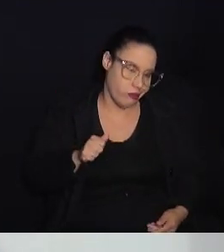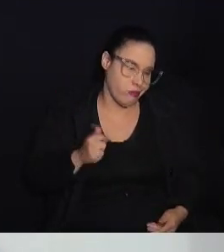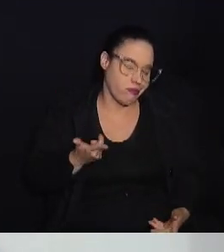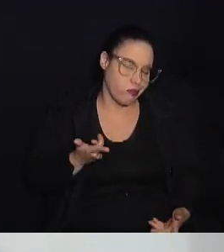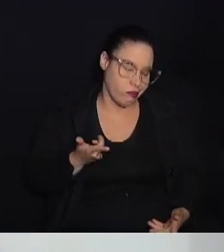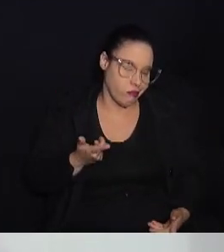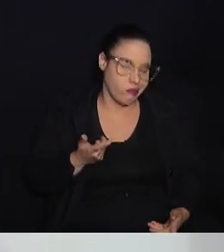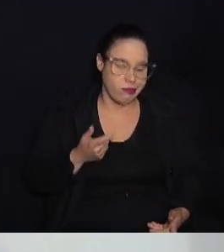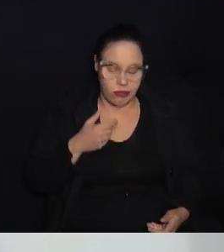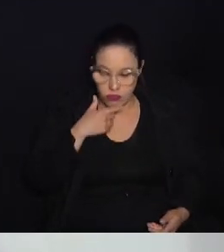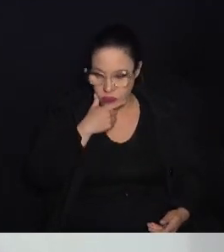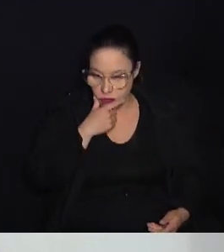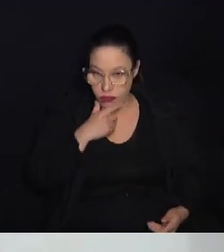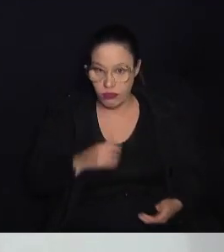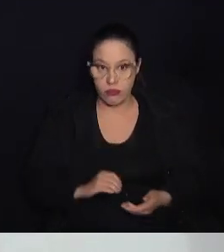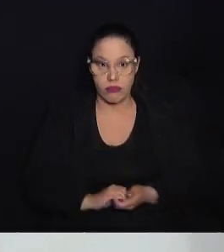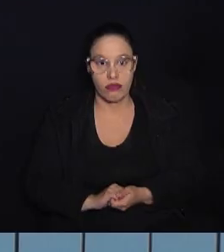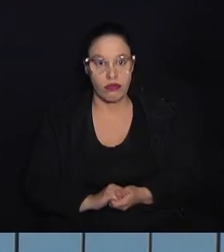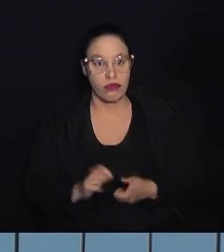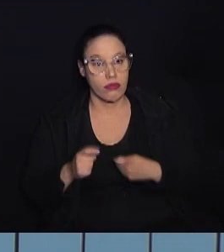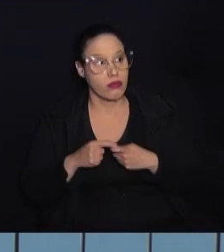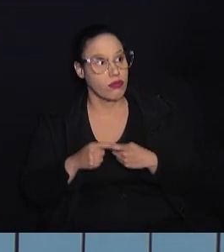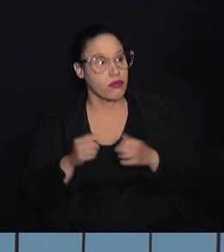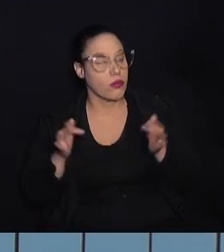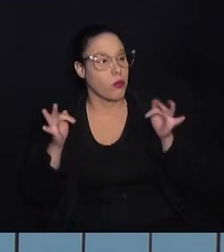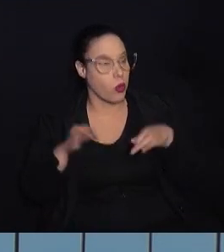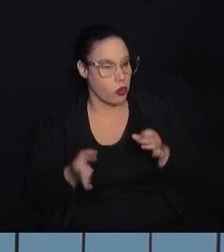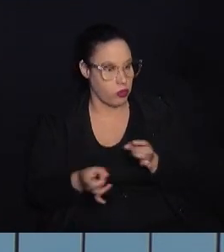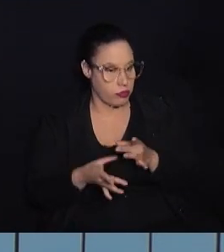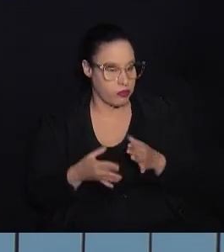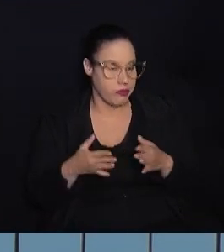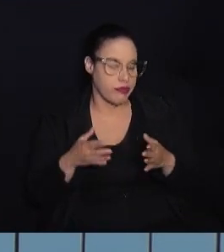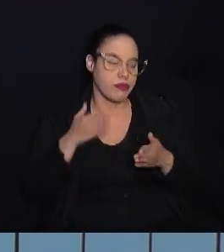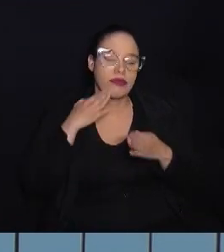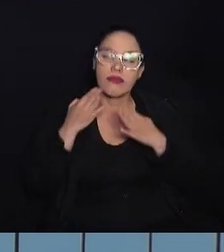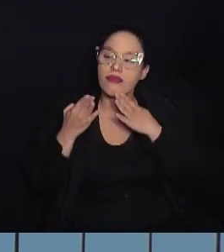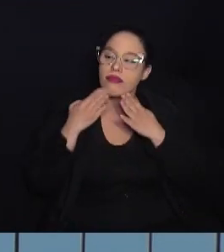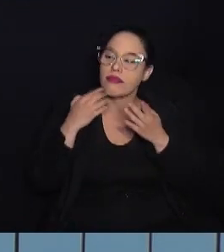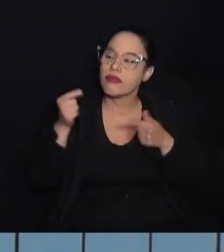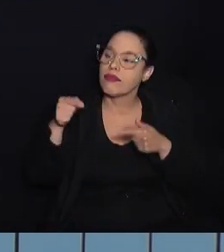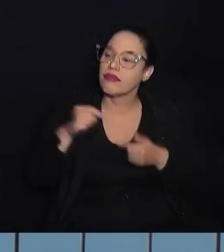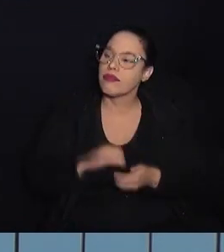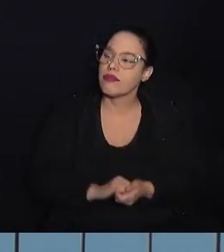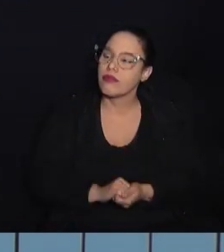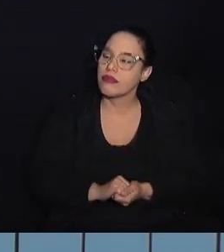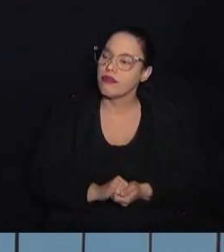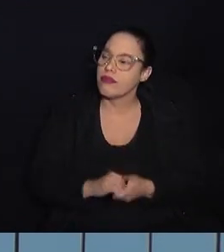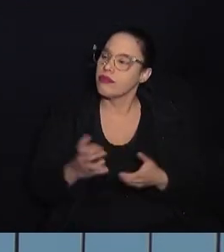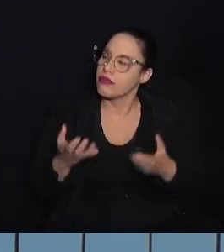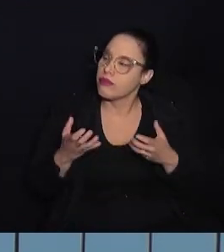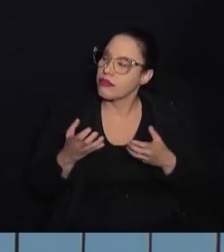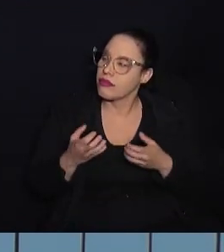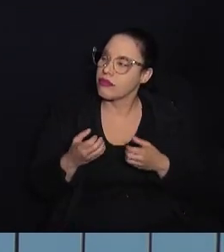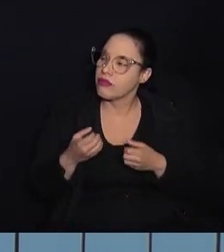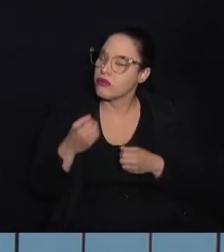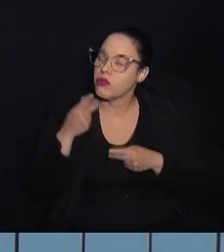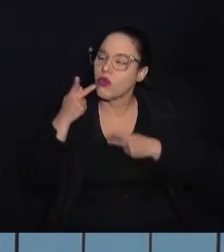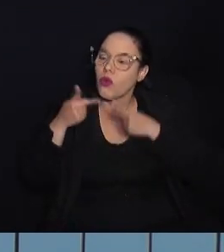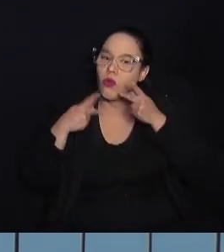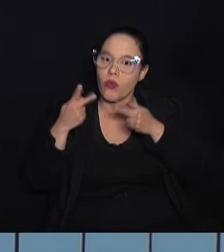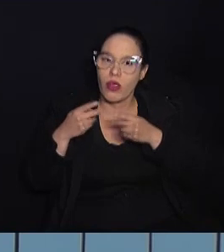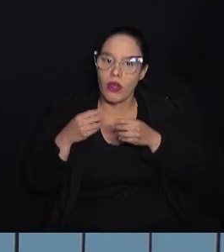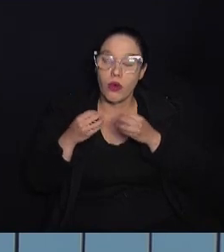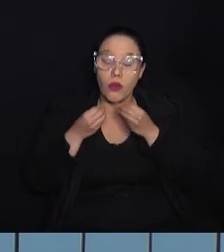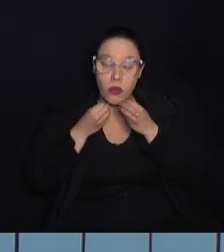etnia miscigenada. Doutora, para a gente encerrar, então, né, nossa conversa aqui, eu gostaria que você falasse um